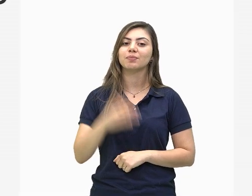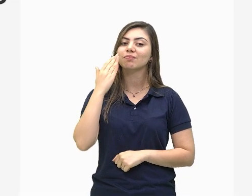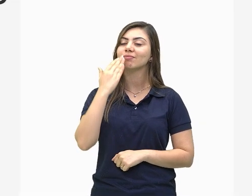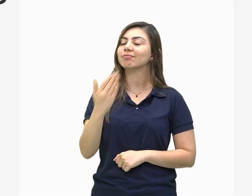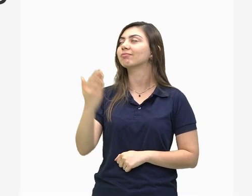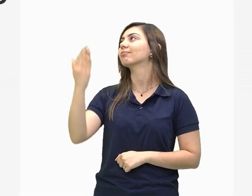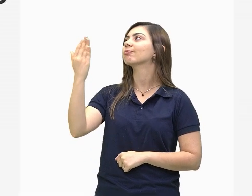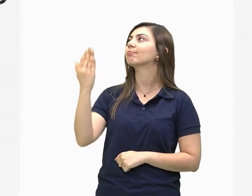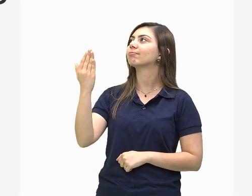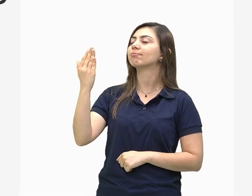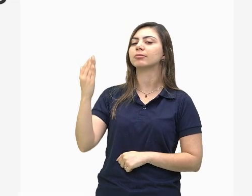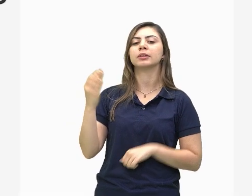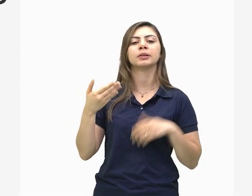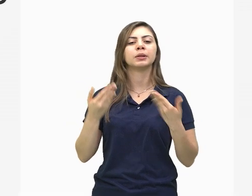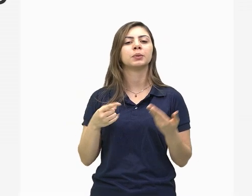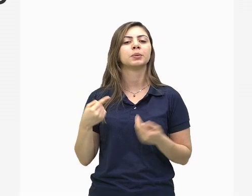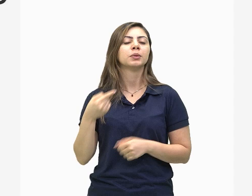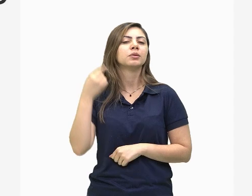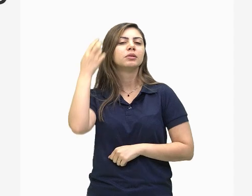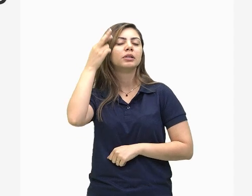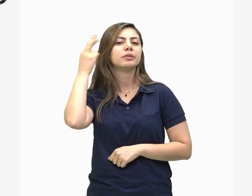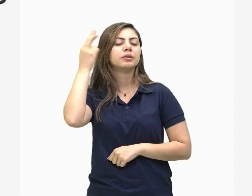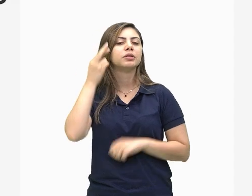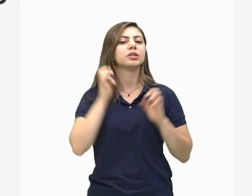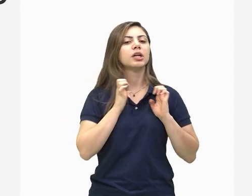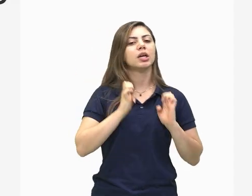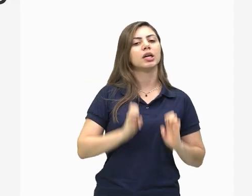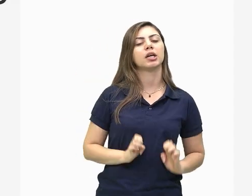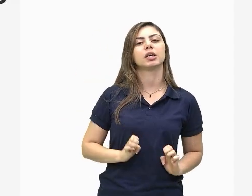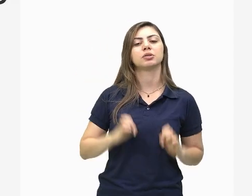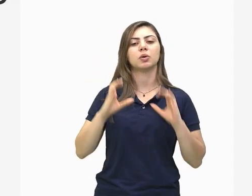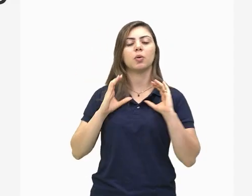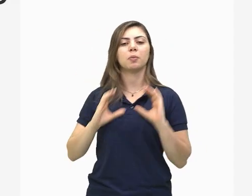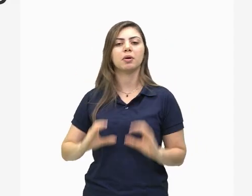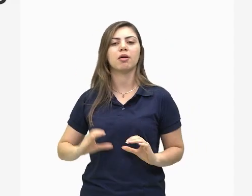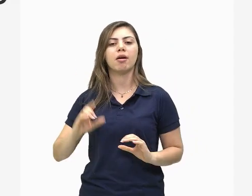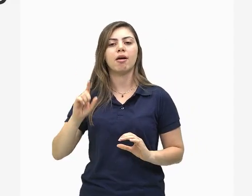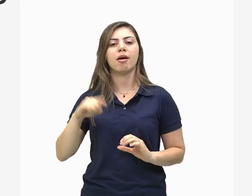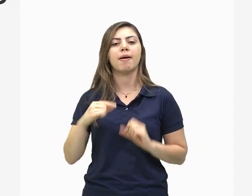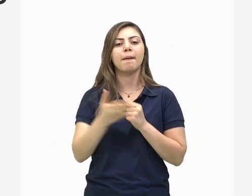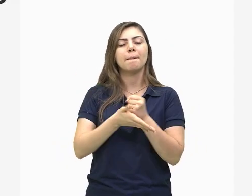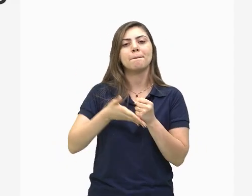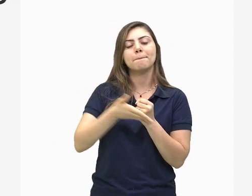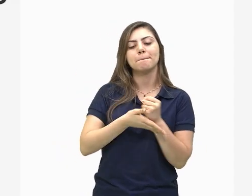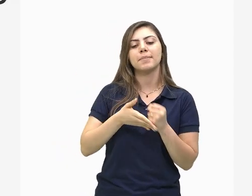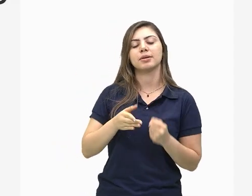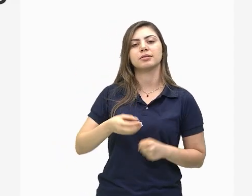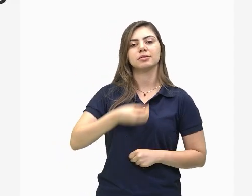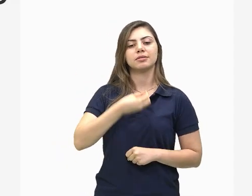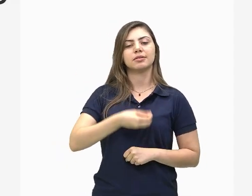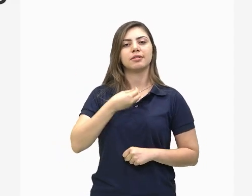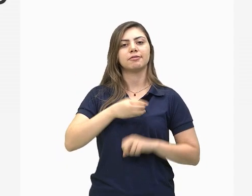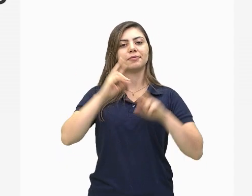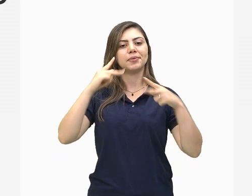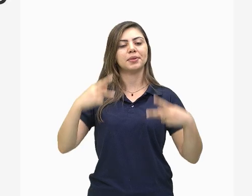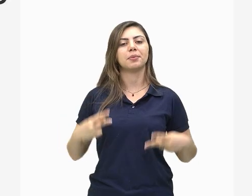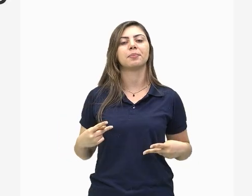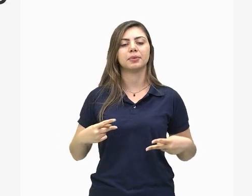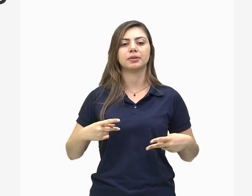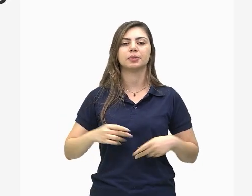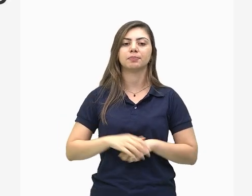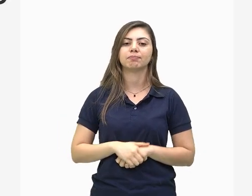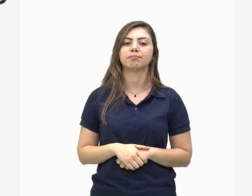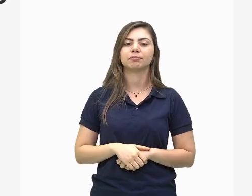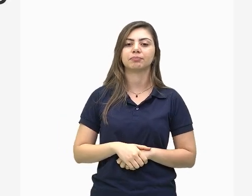pensa sobre que ética e moral são os pilares que sustentam a convivência humana. No terreno